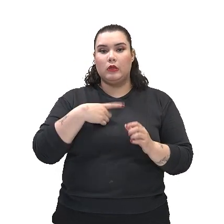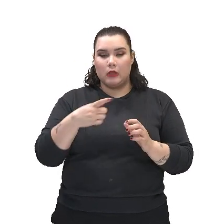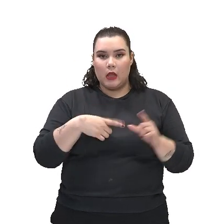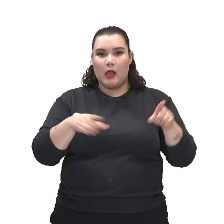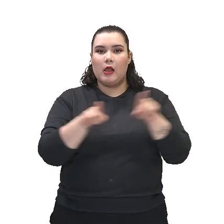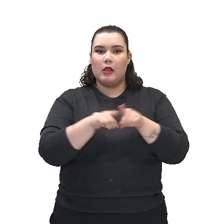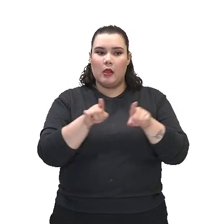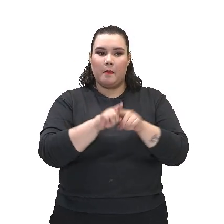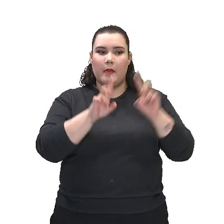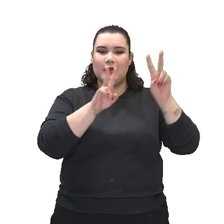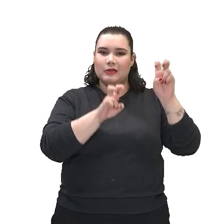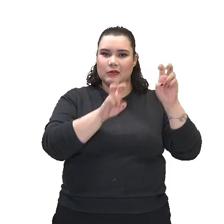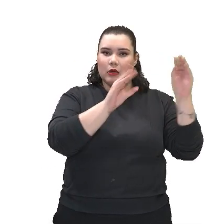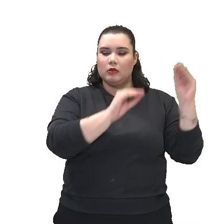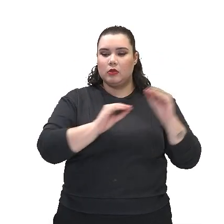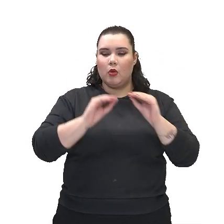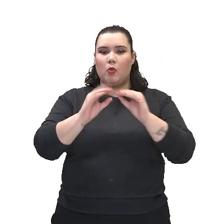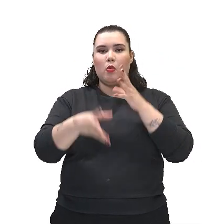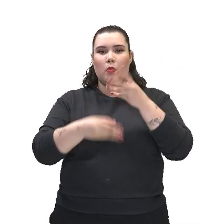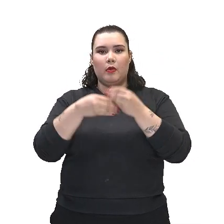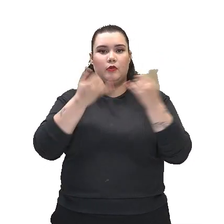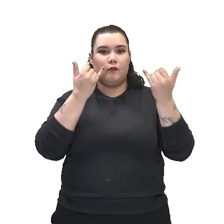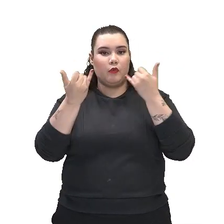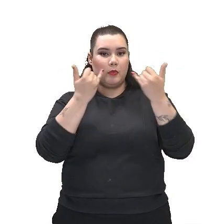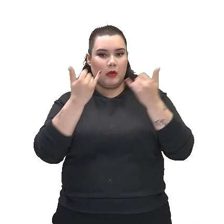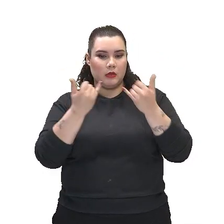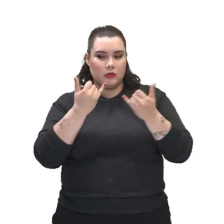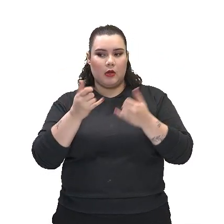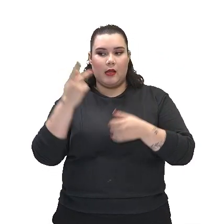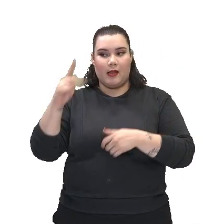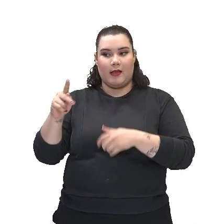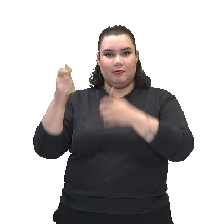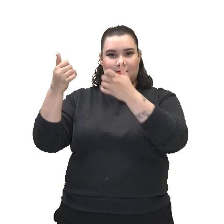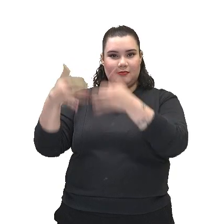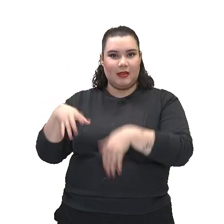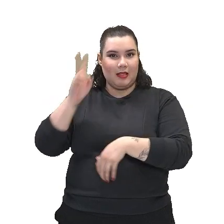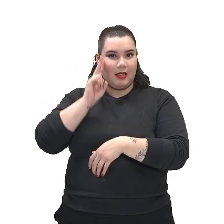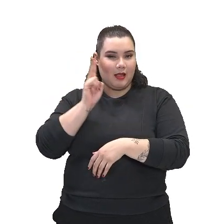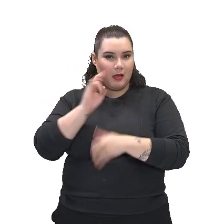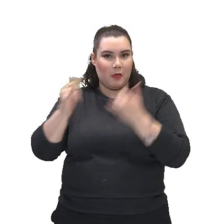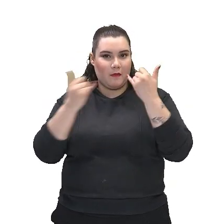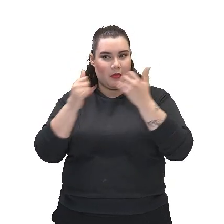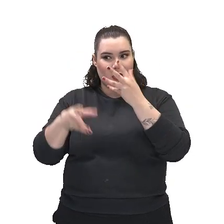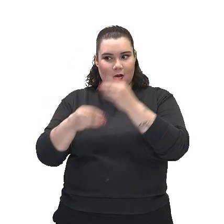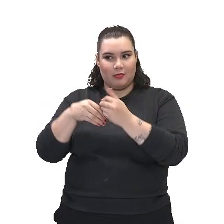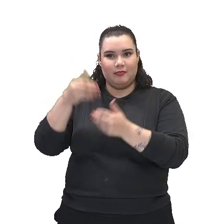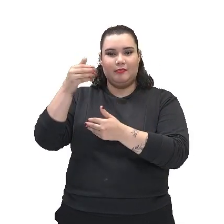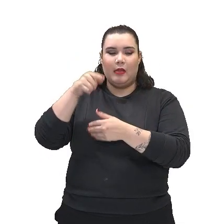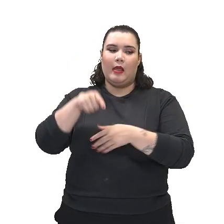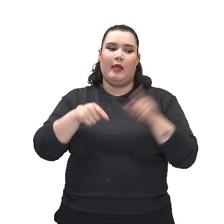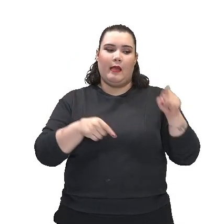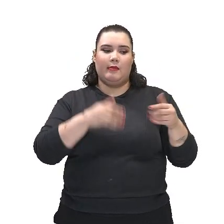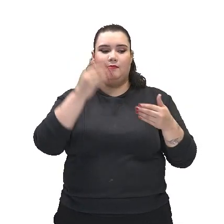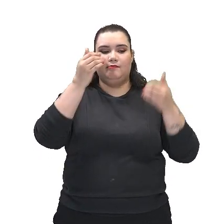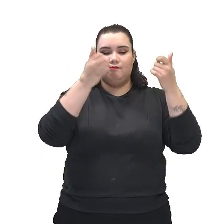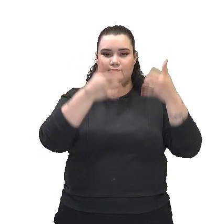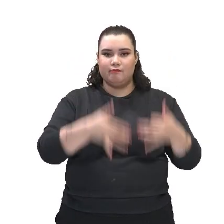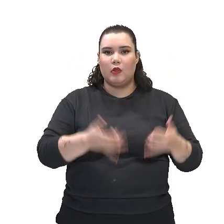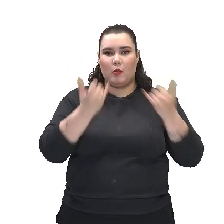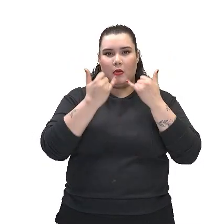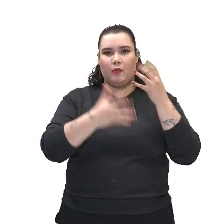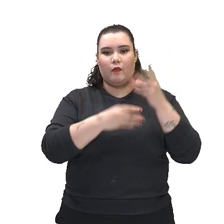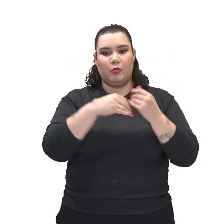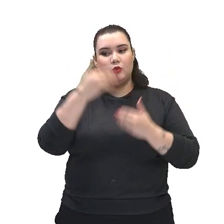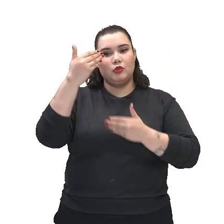para contra-argumentar o argumento que a outra debatedora apresentou. Então, a outra debatedora trouxe um argumento